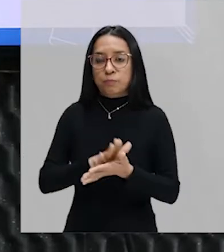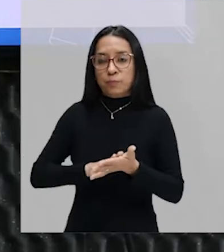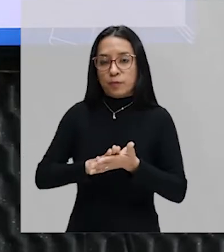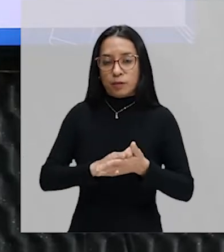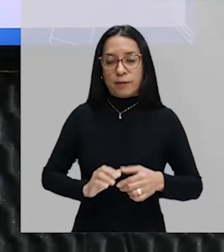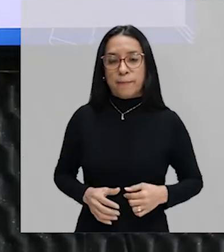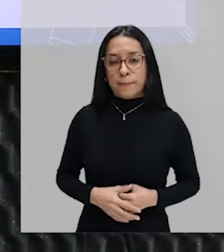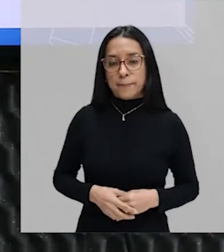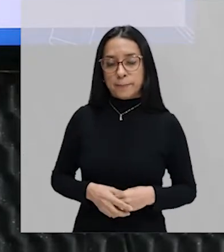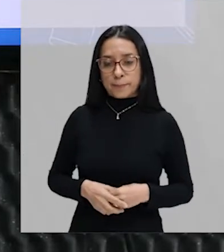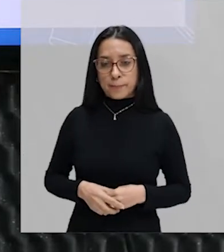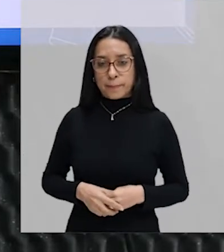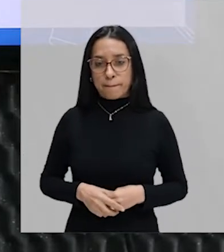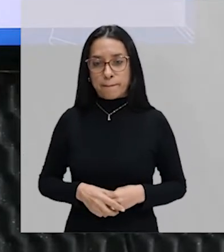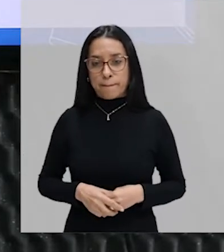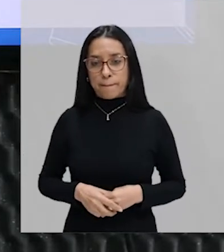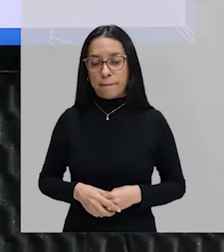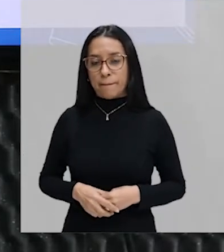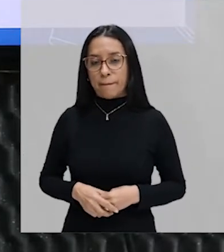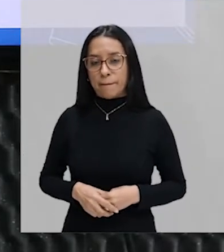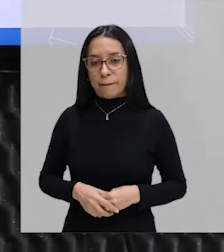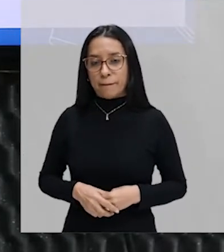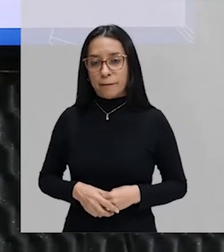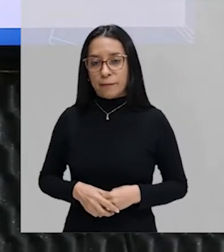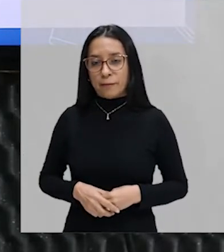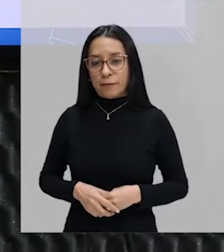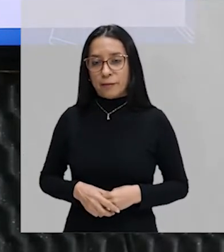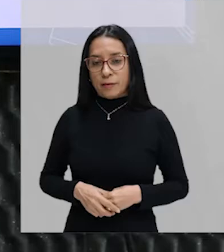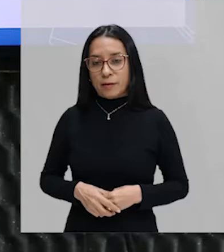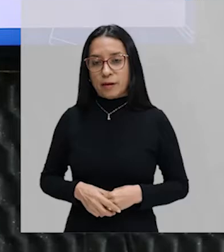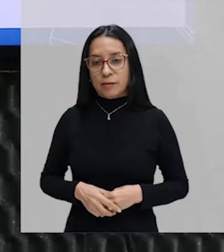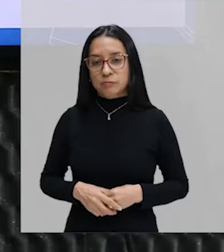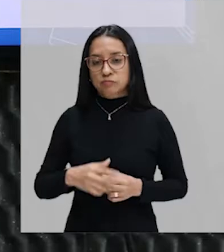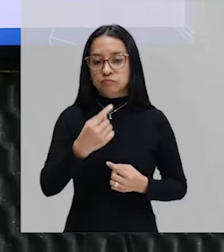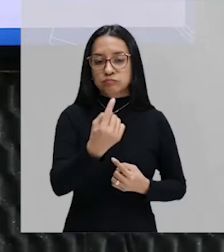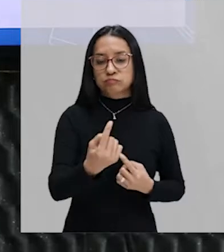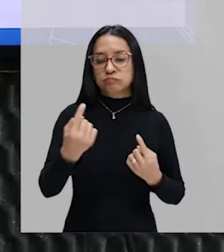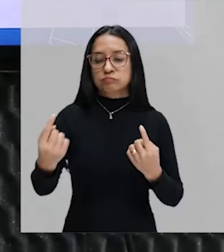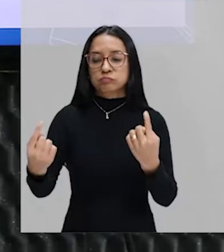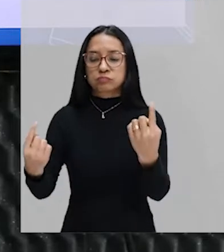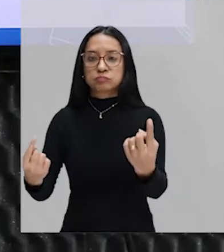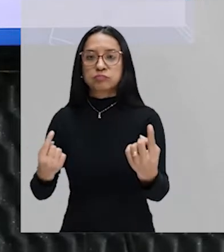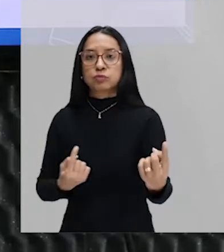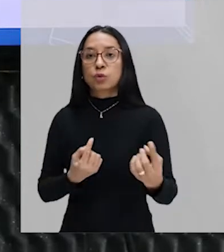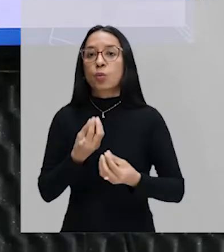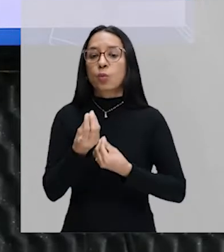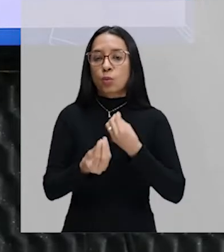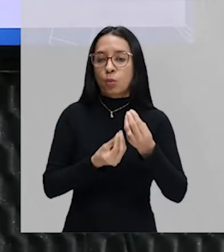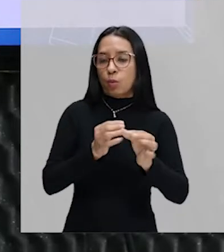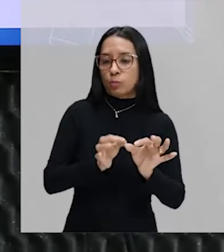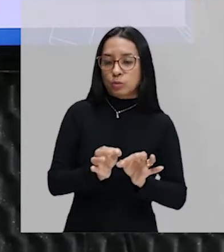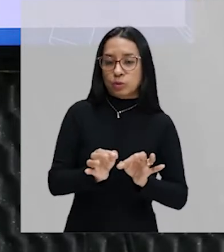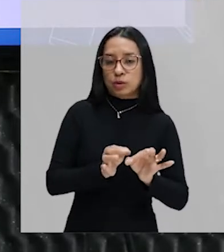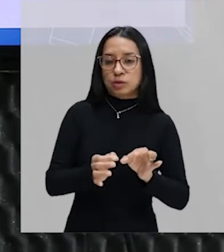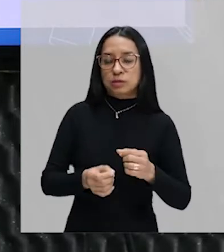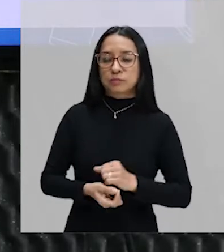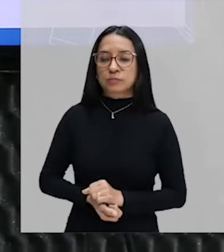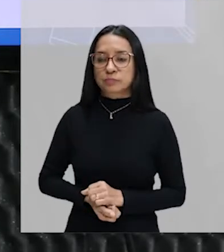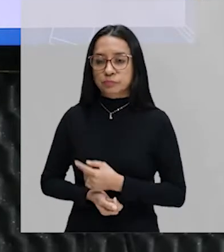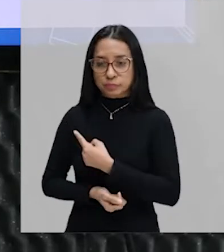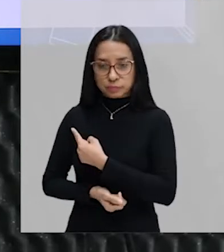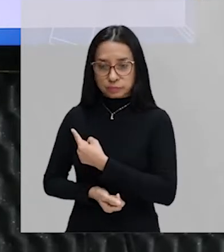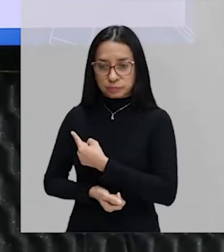Posições dos atletas. Já falei que são 5 as posições. São 2 pivôs, aí de vermelho, 2